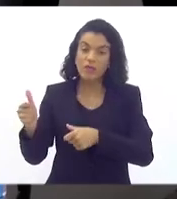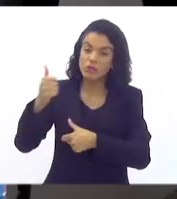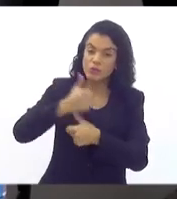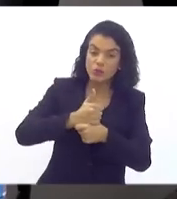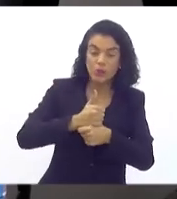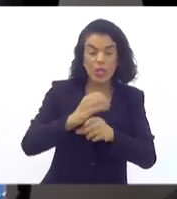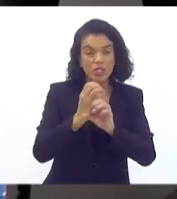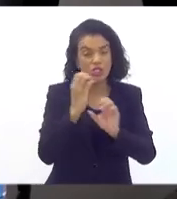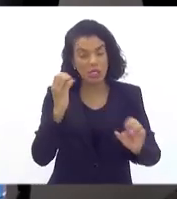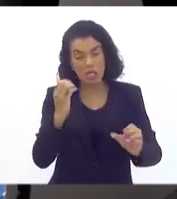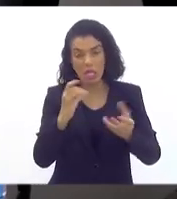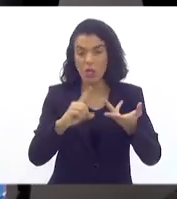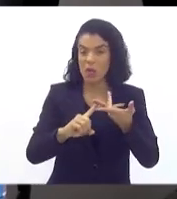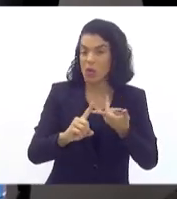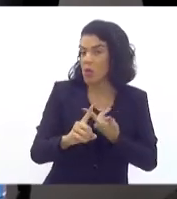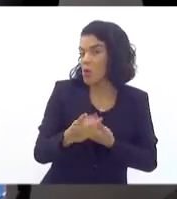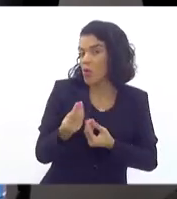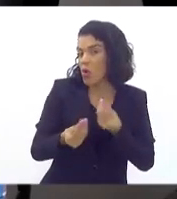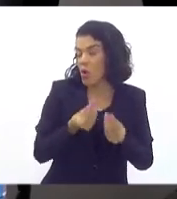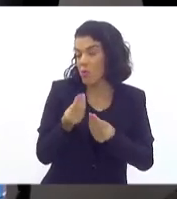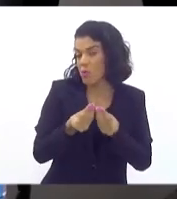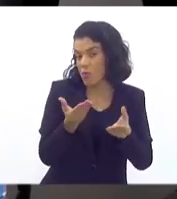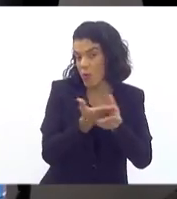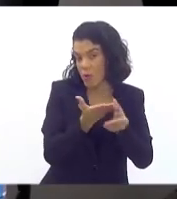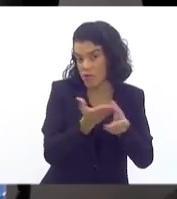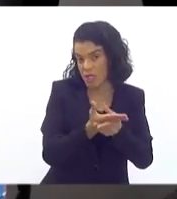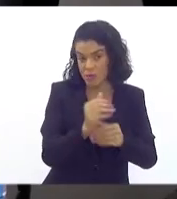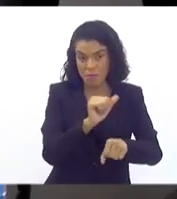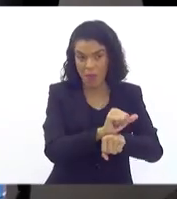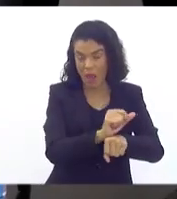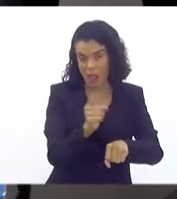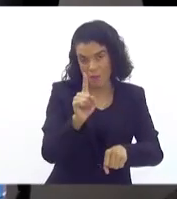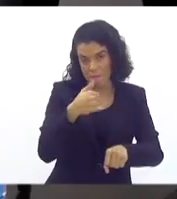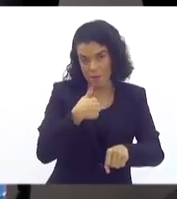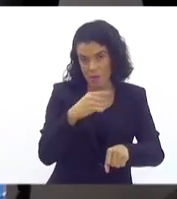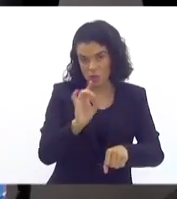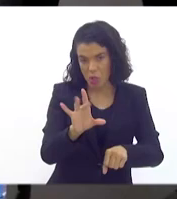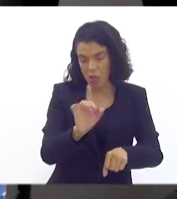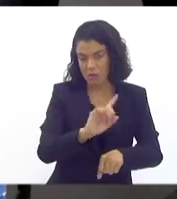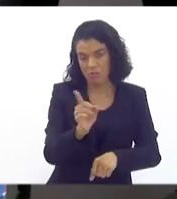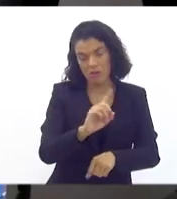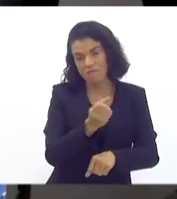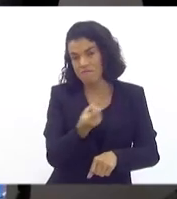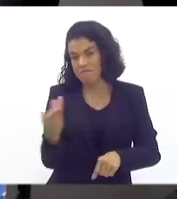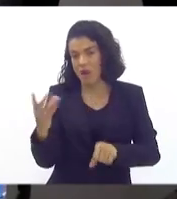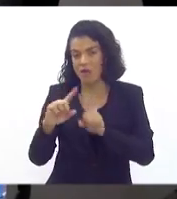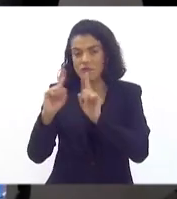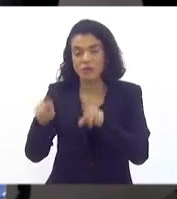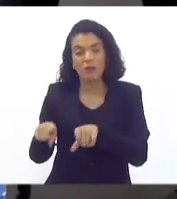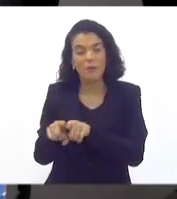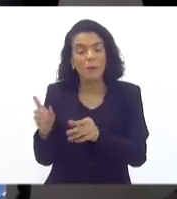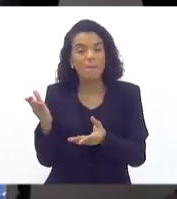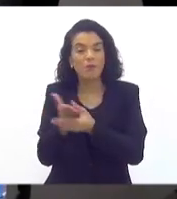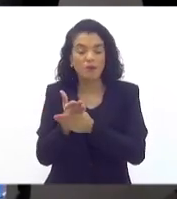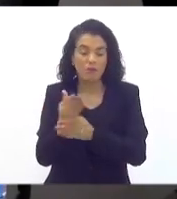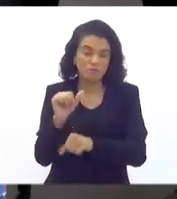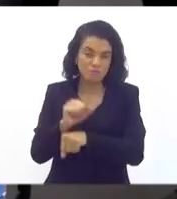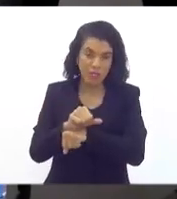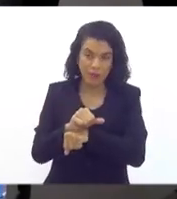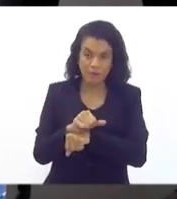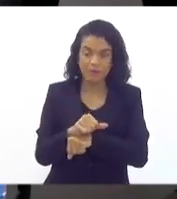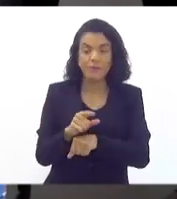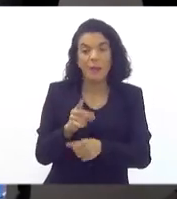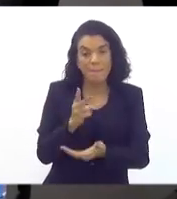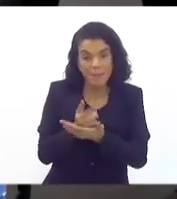botar Engenheiro lá para para que os processos usarem Porque não são só os meus Estão parados tá então a resposta da carta me foi insuficiente e